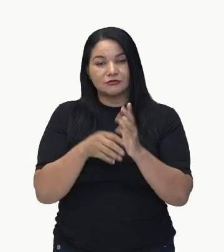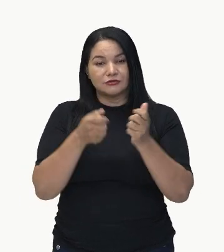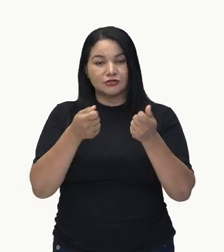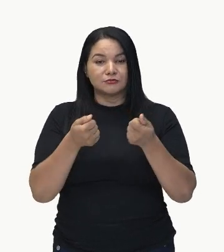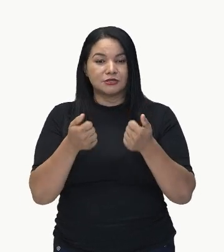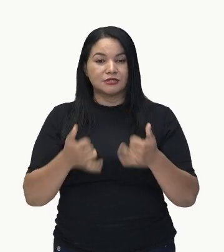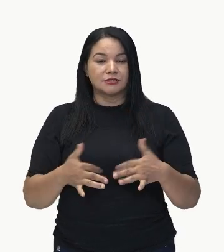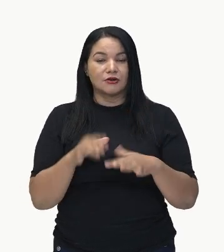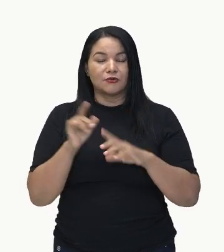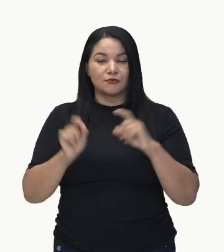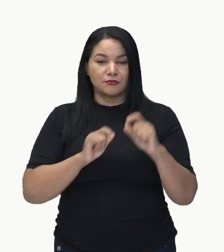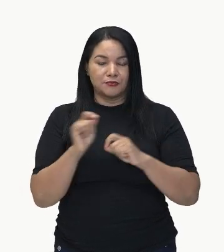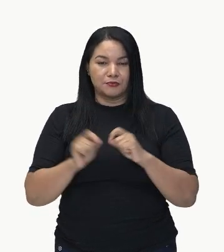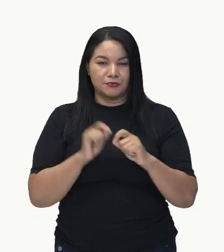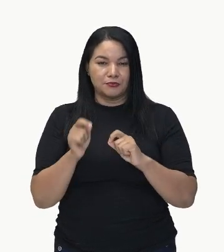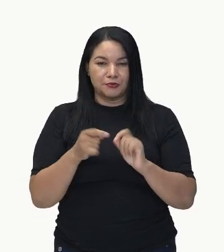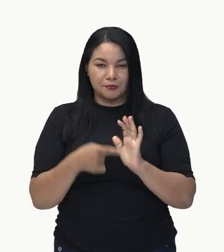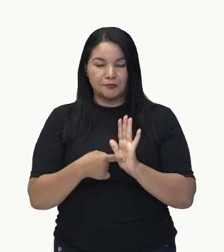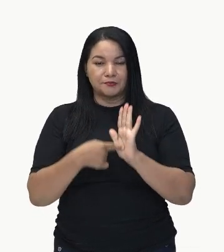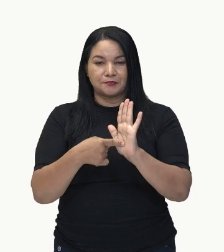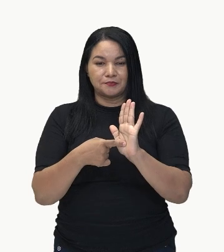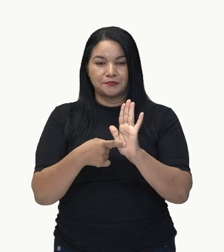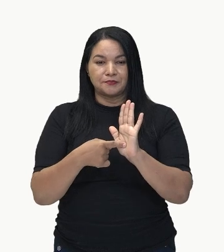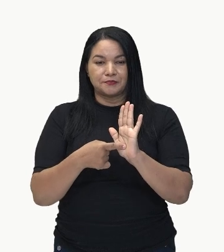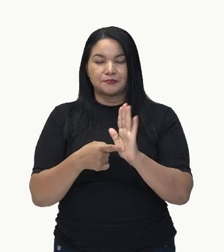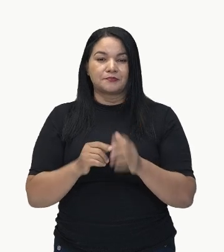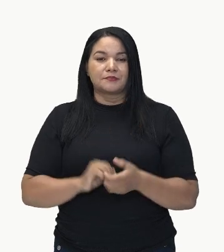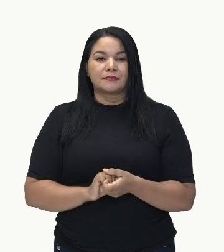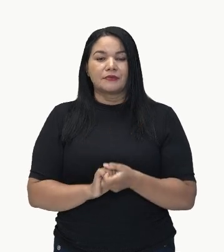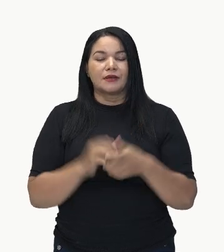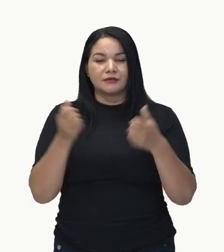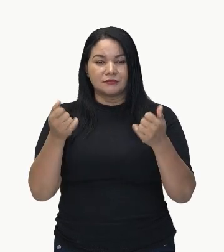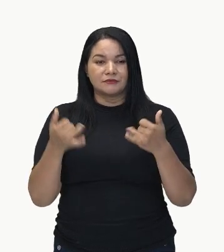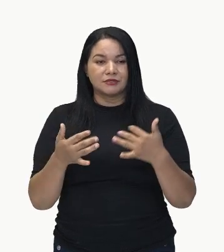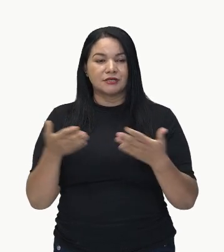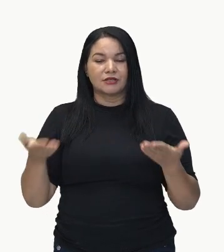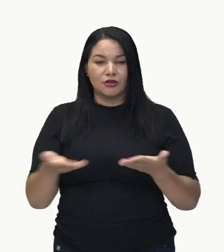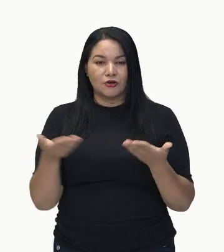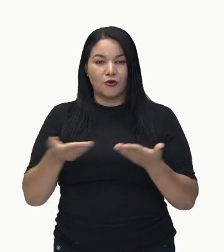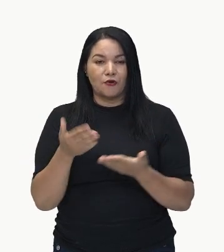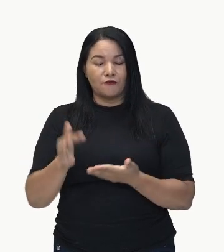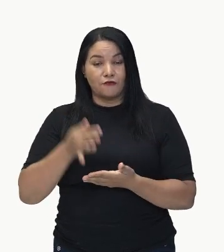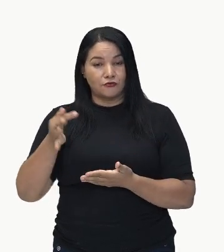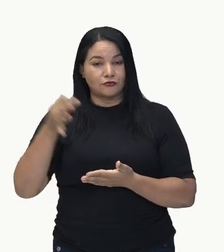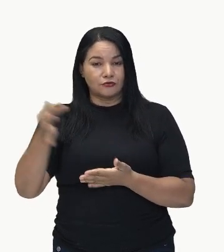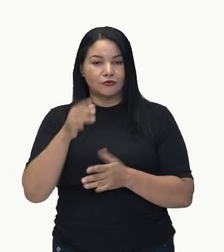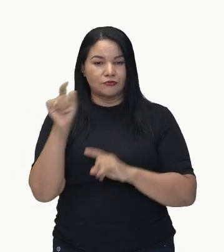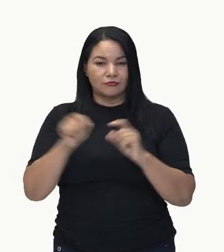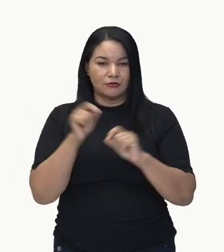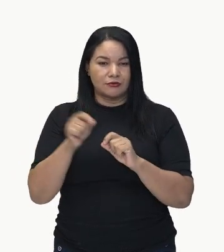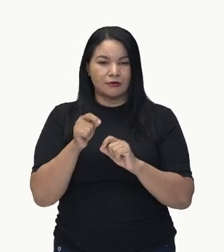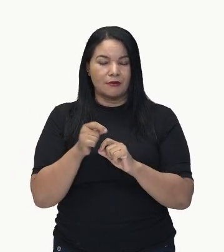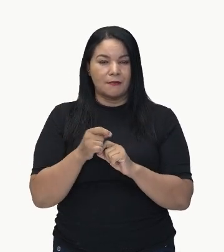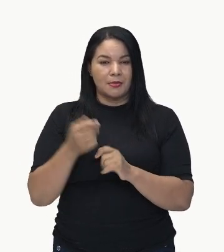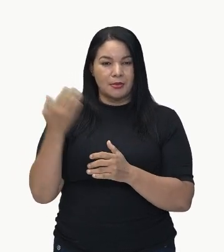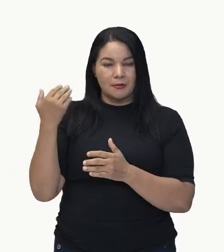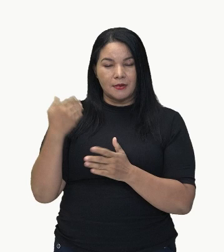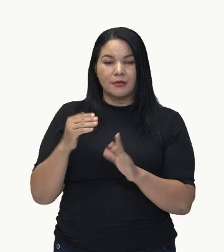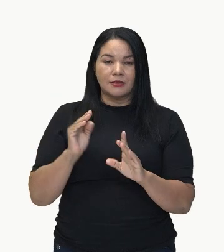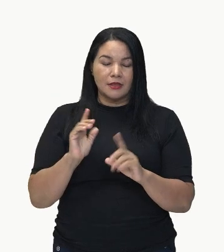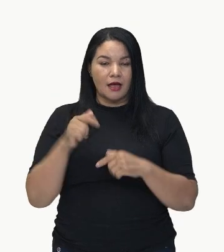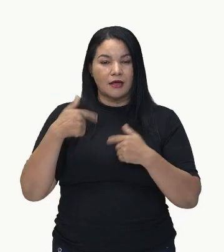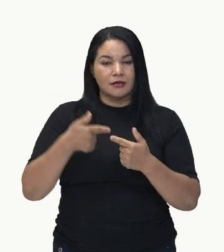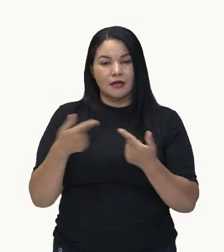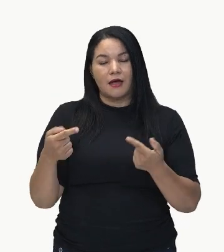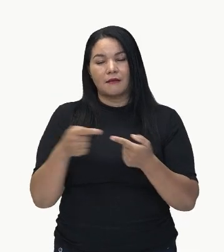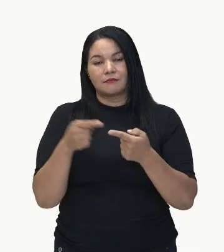abordamos quando estávamos aqui explicando para vocês sobre o futurismo, a vanguarda. Então agora vamos reabordar este